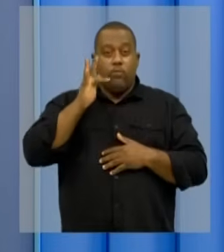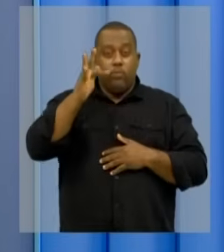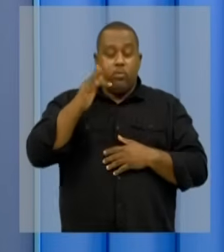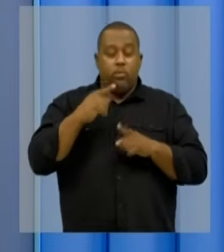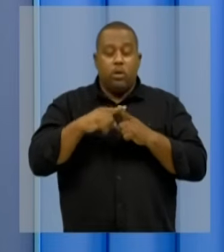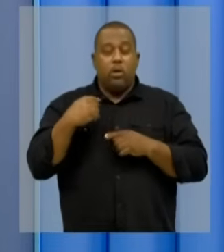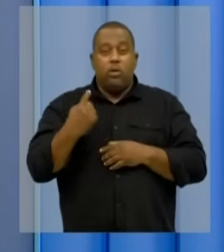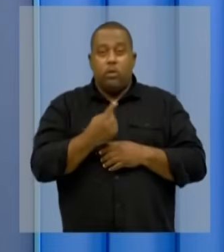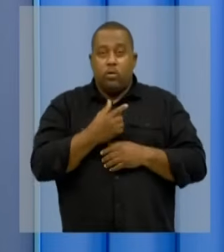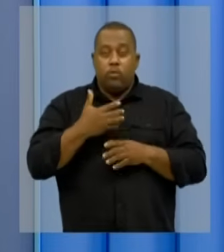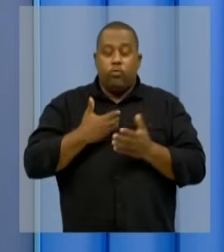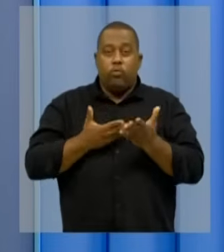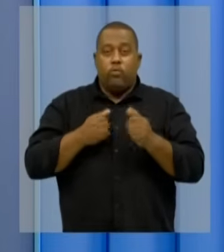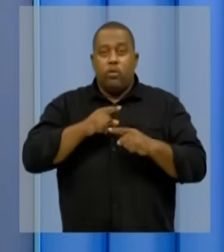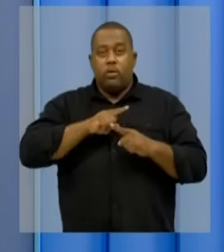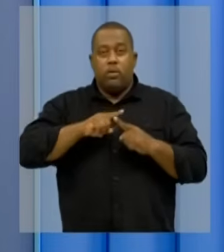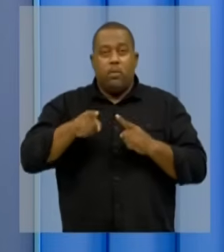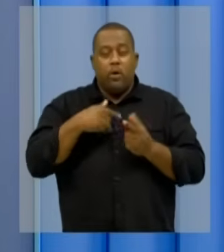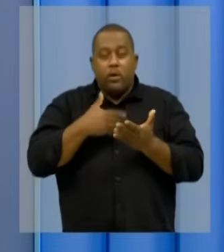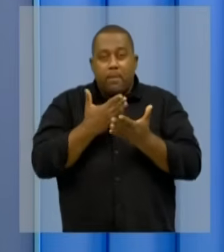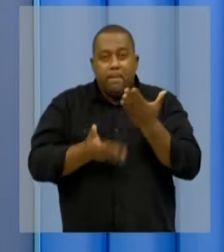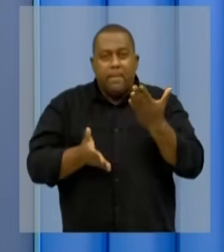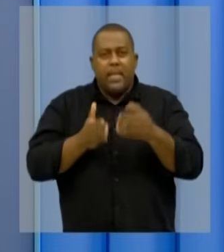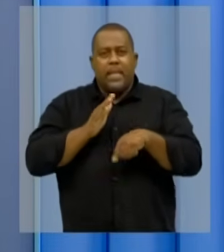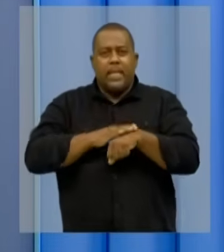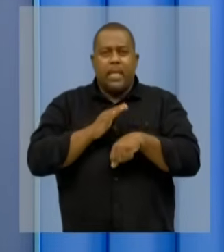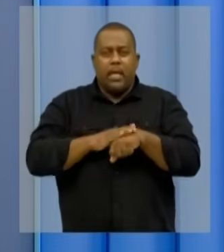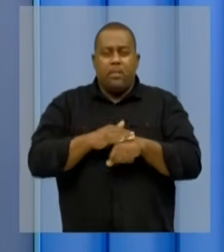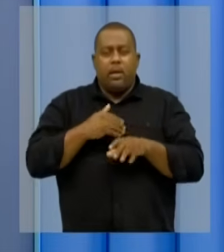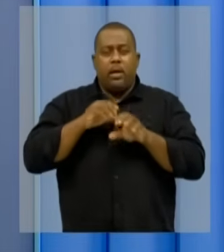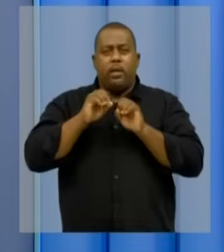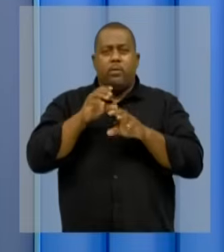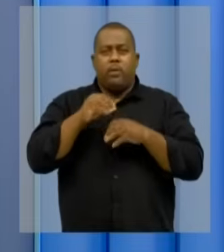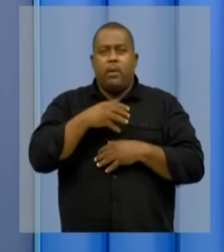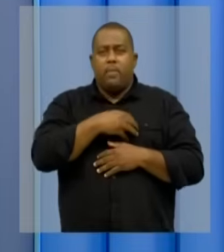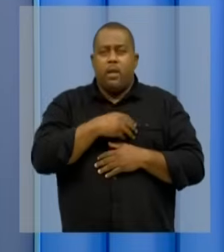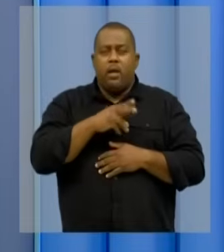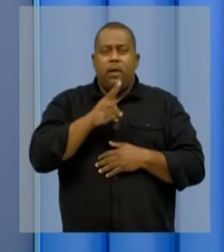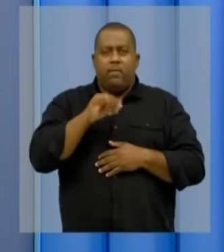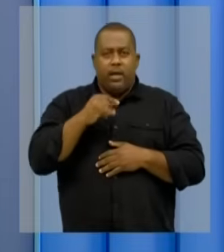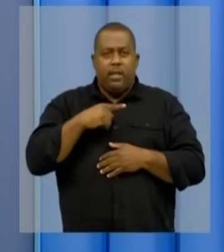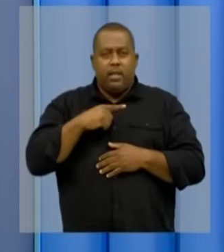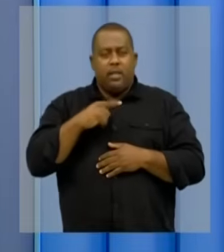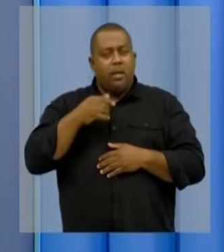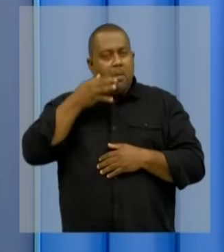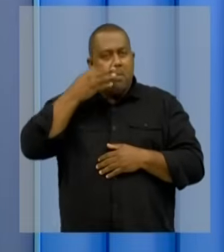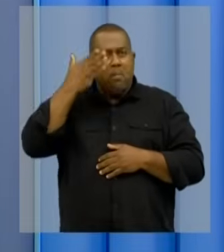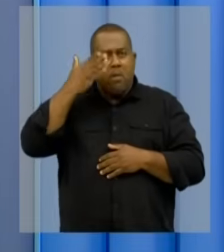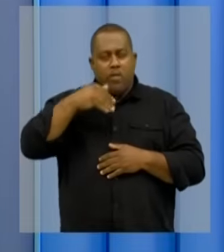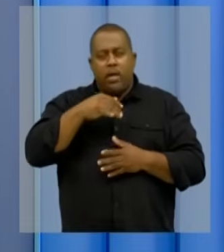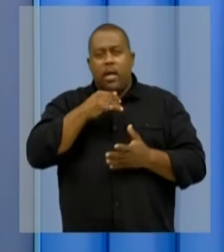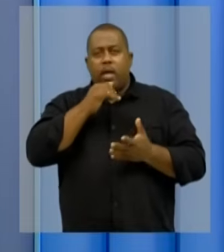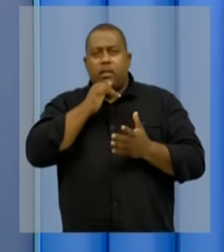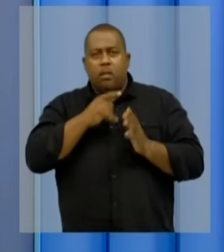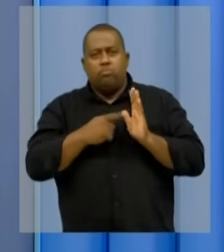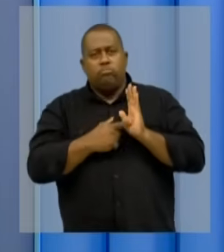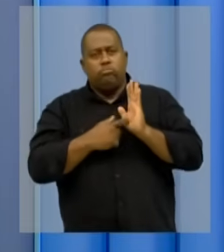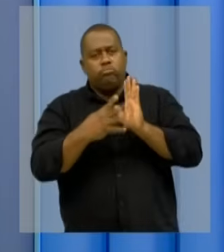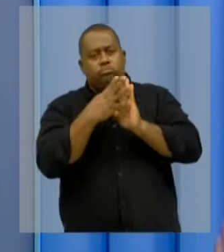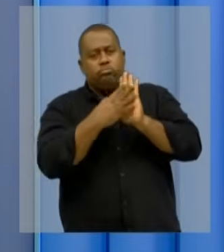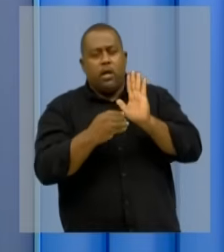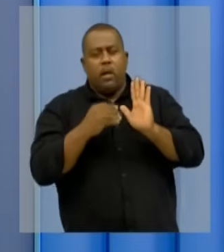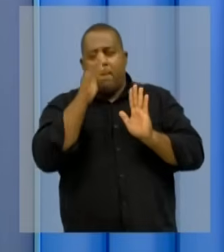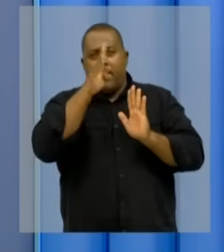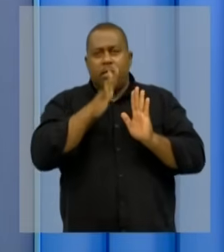jovens não podem mais perder tempo. A educação da Bahia vai ser um exemplo e uma referência para o Brasil na